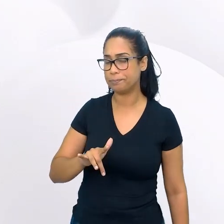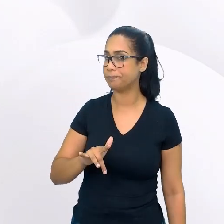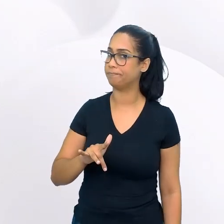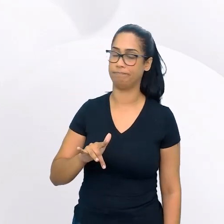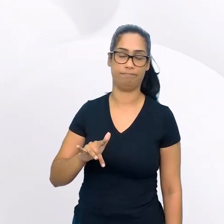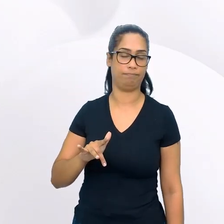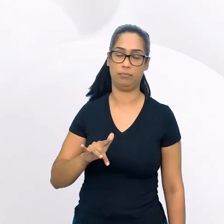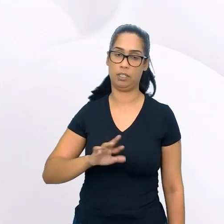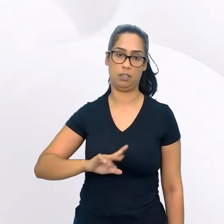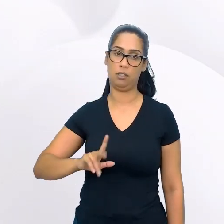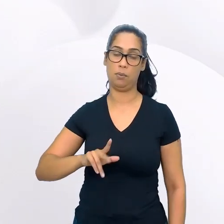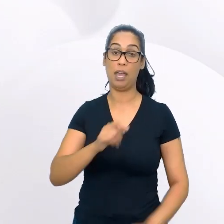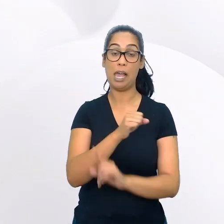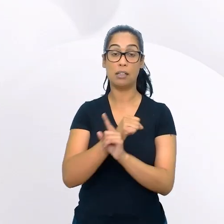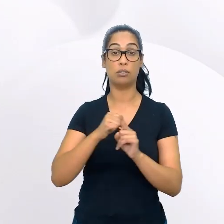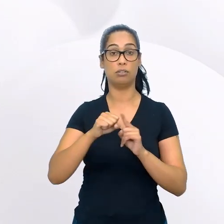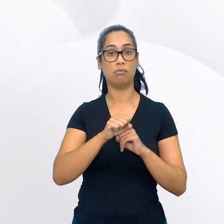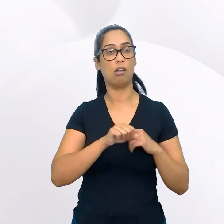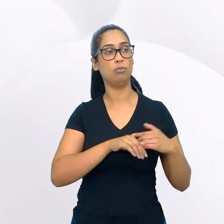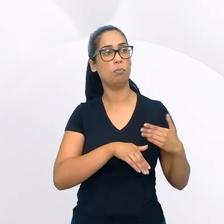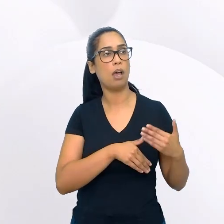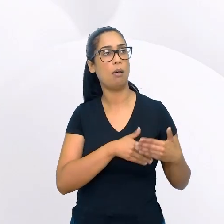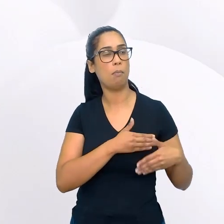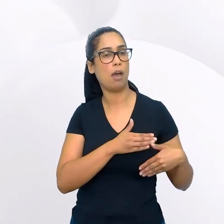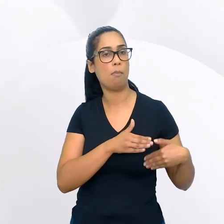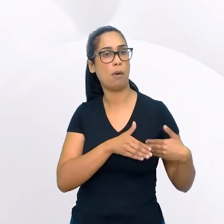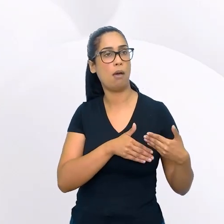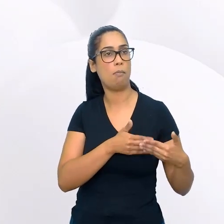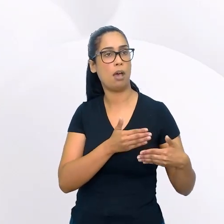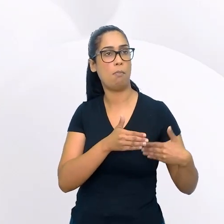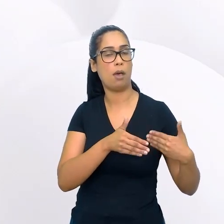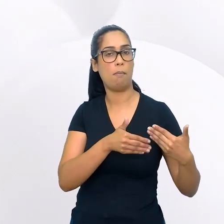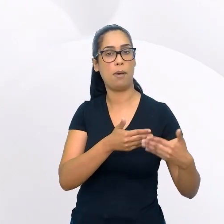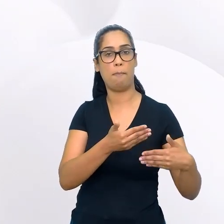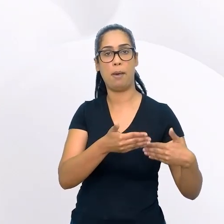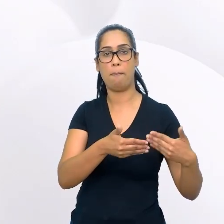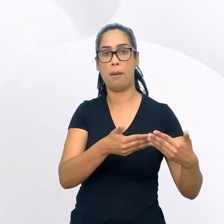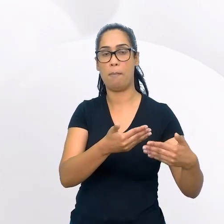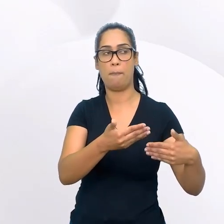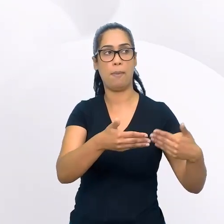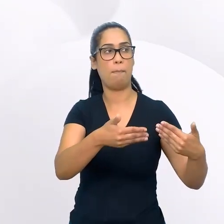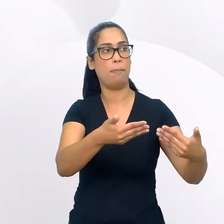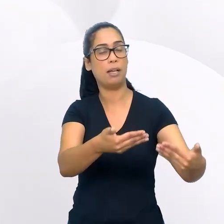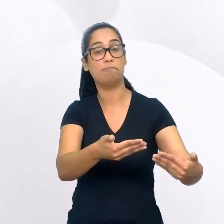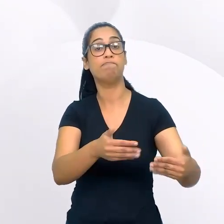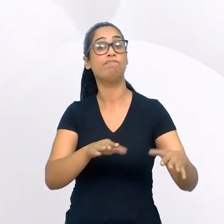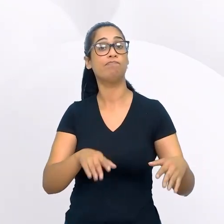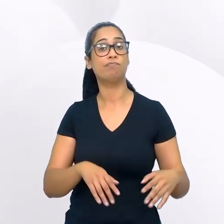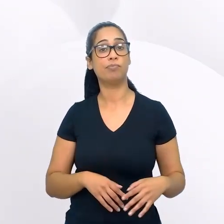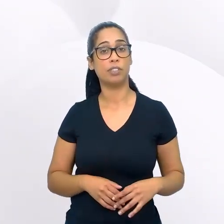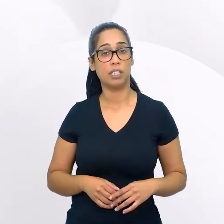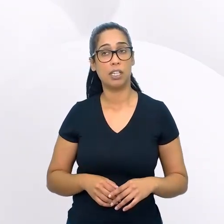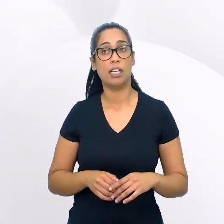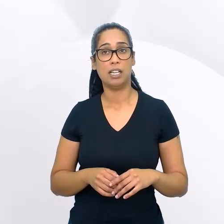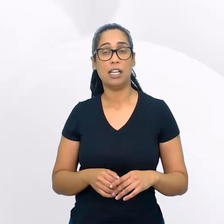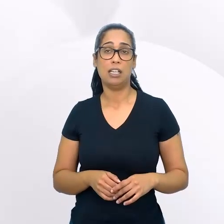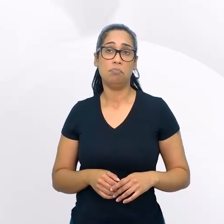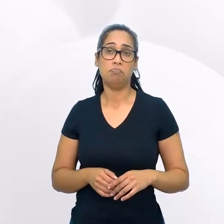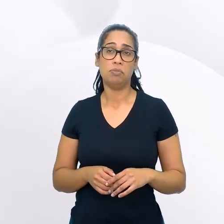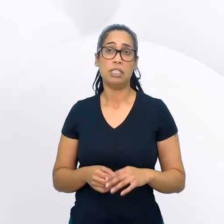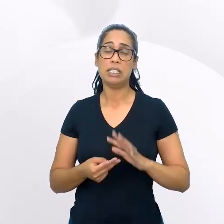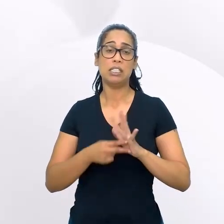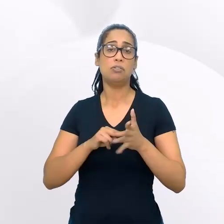avançando socialmente os objetos os interesses ali as necessidades sociais